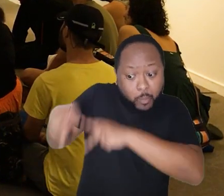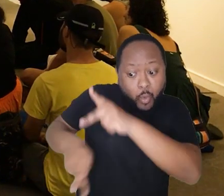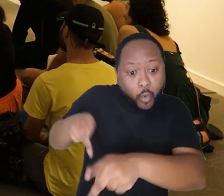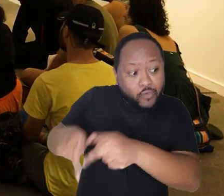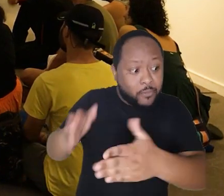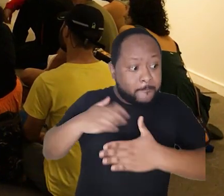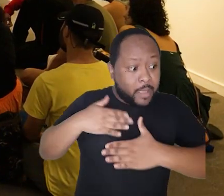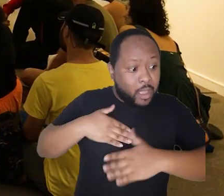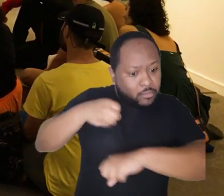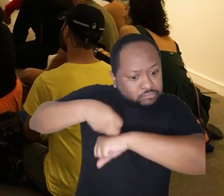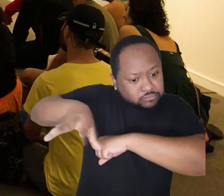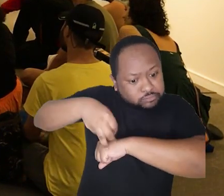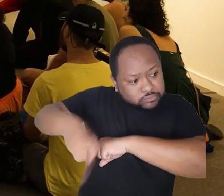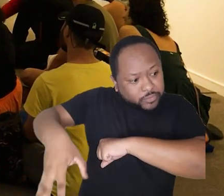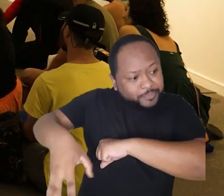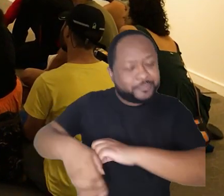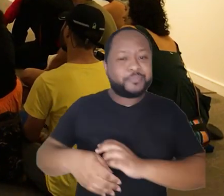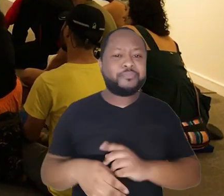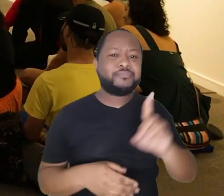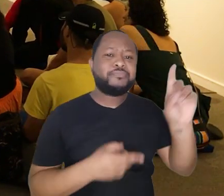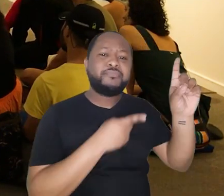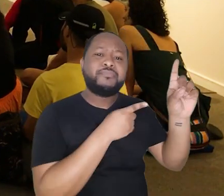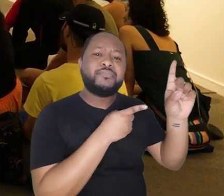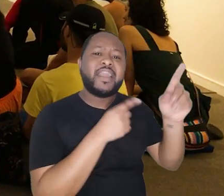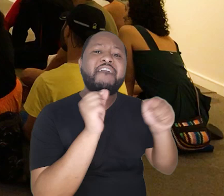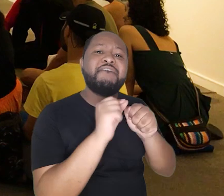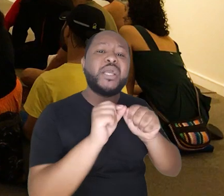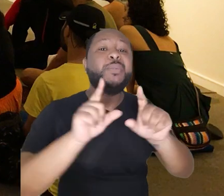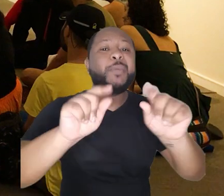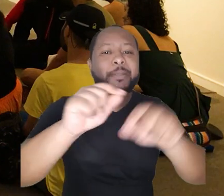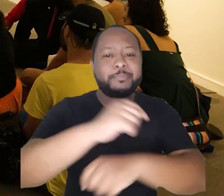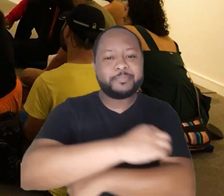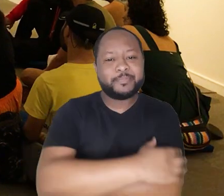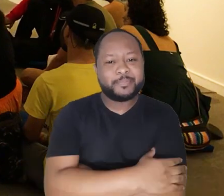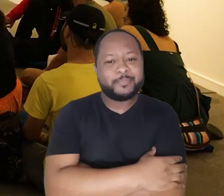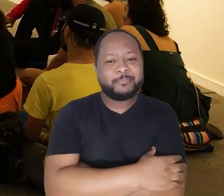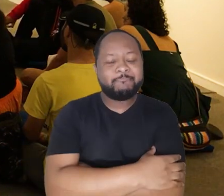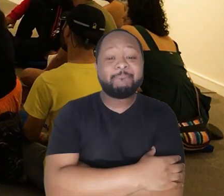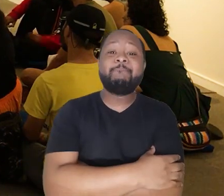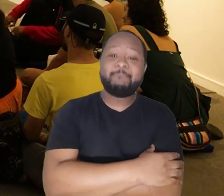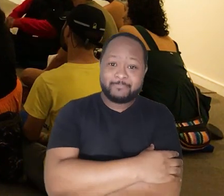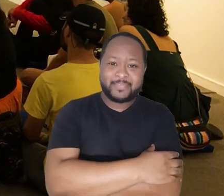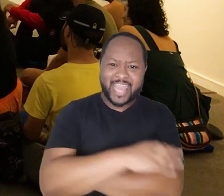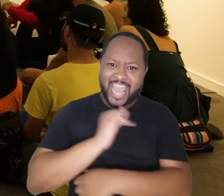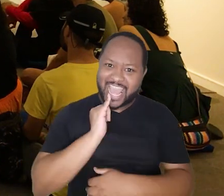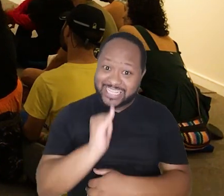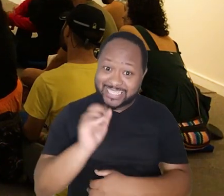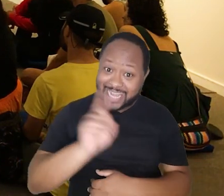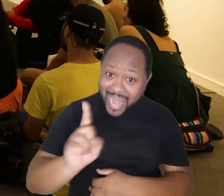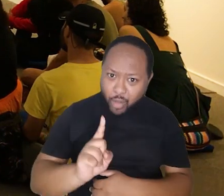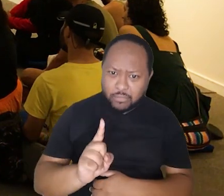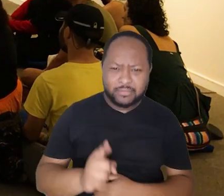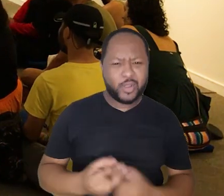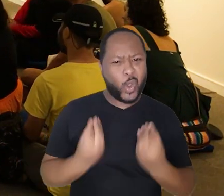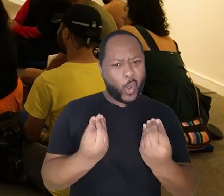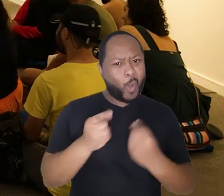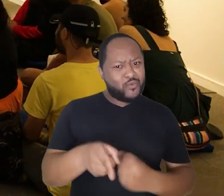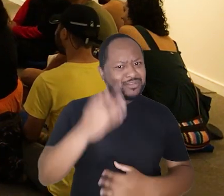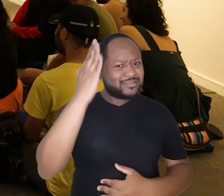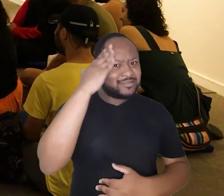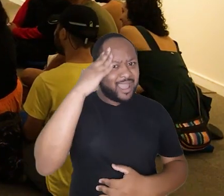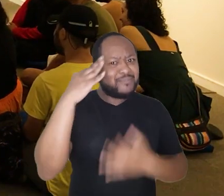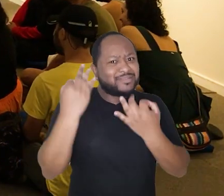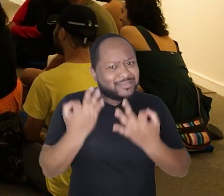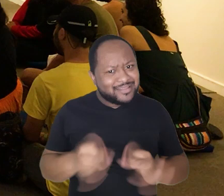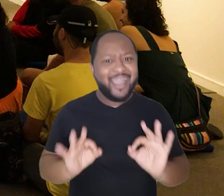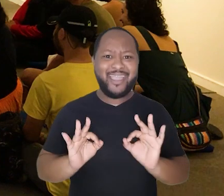povo. E adivinha o que o deus Niame fez? Disse não? Você estava lá, não estava? Você viu acontecendo,